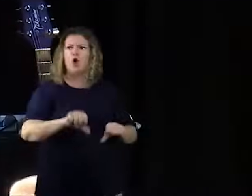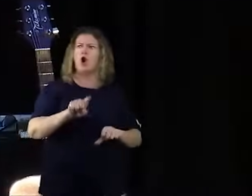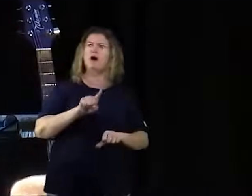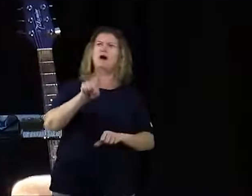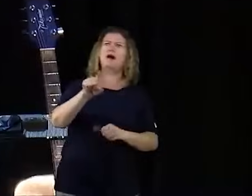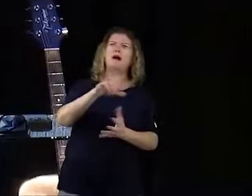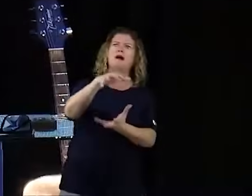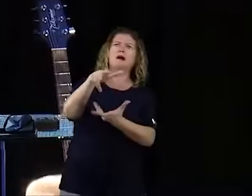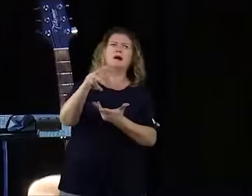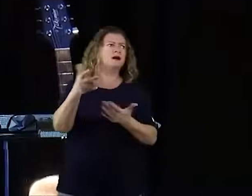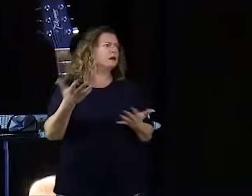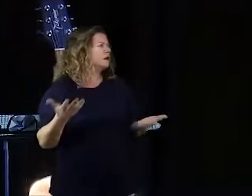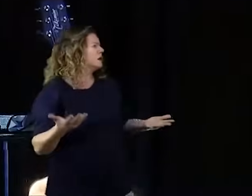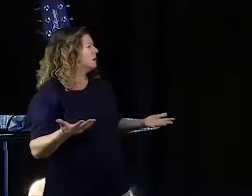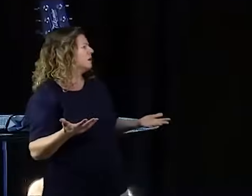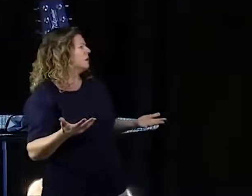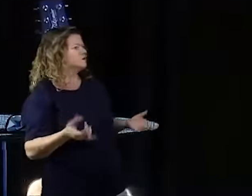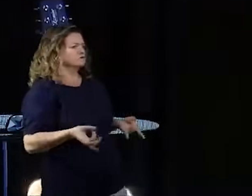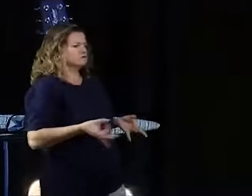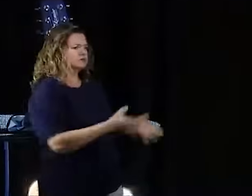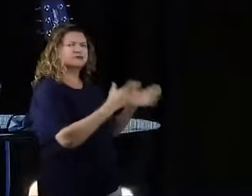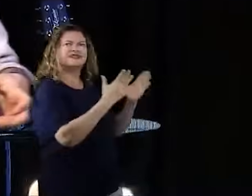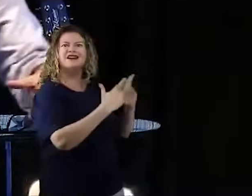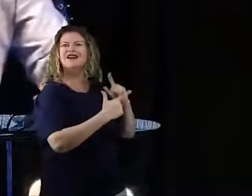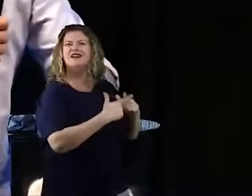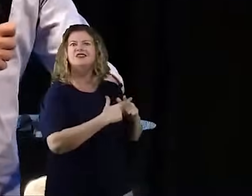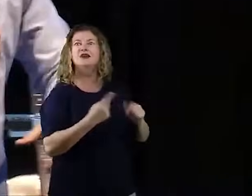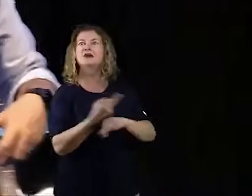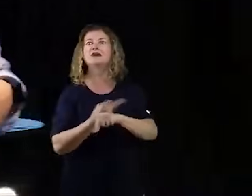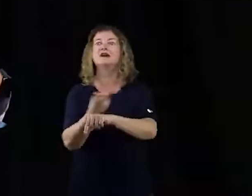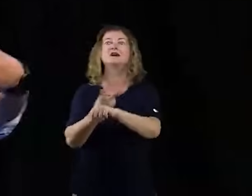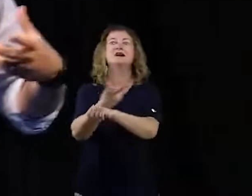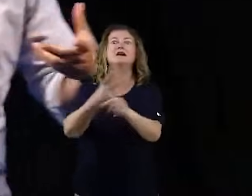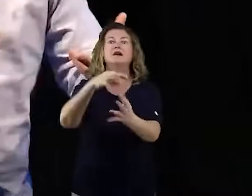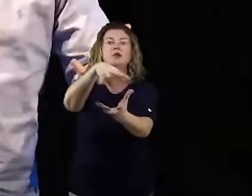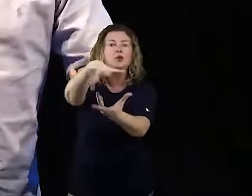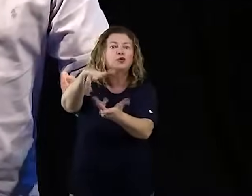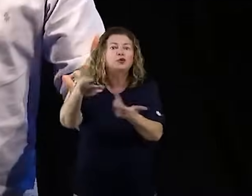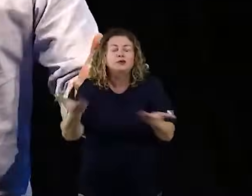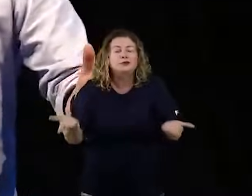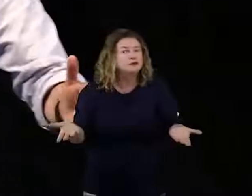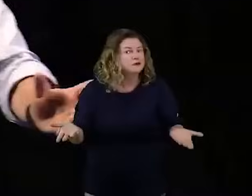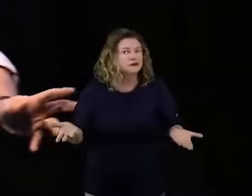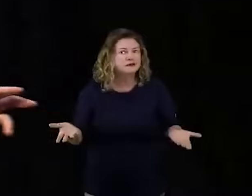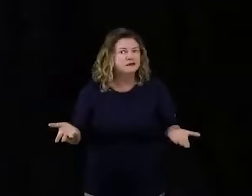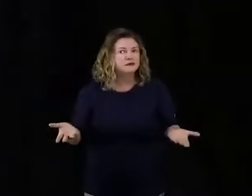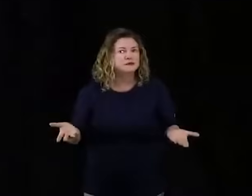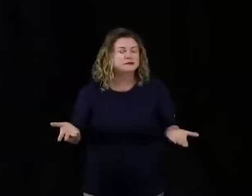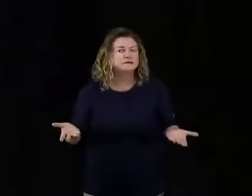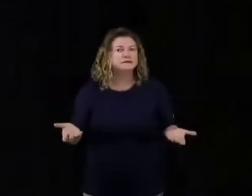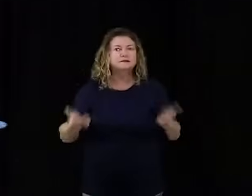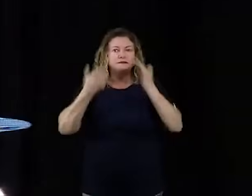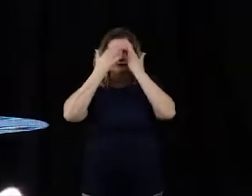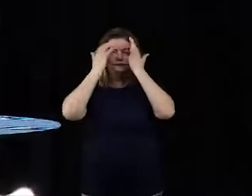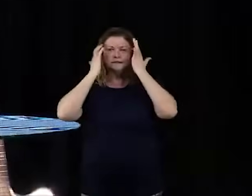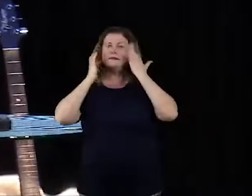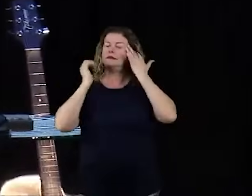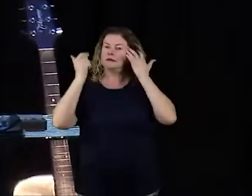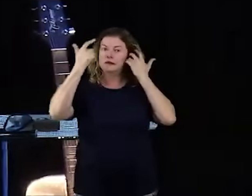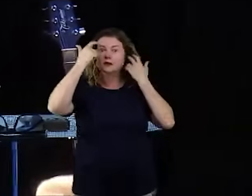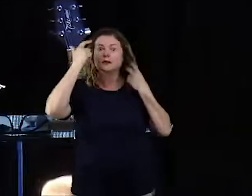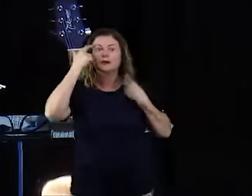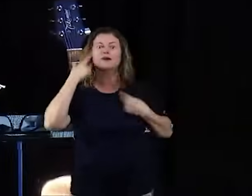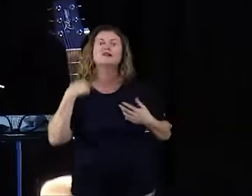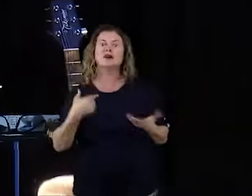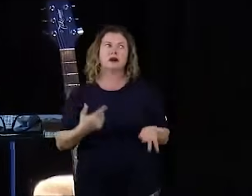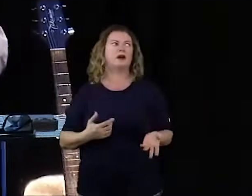elas vão buscar esse afeto esses laços emocionais fora da igreja achando que estão construindo algo bom